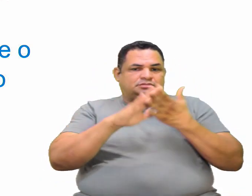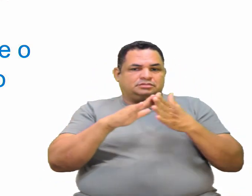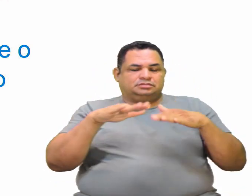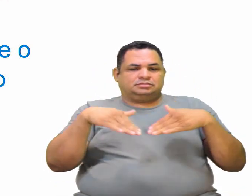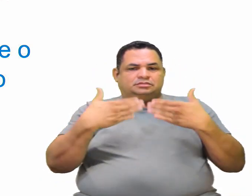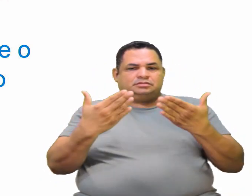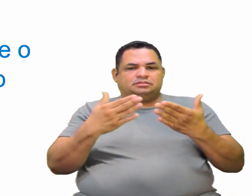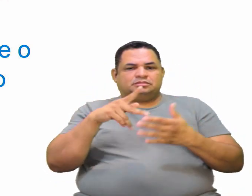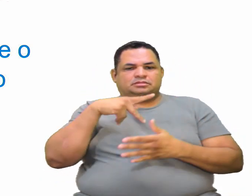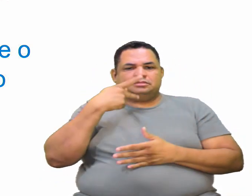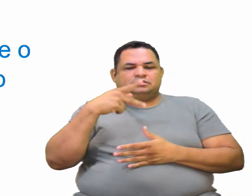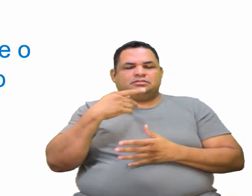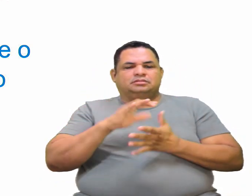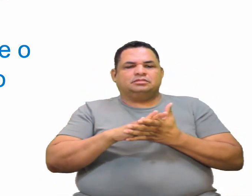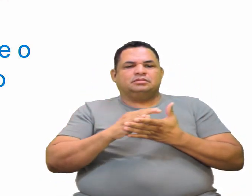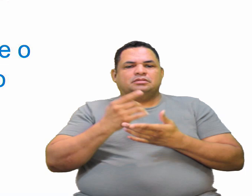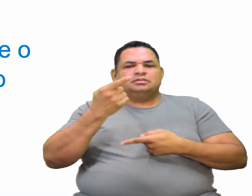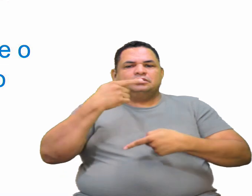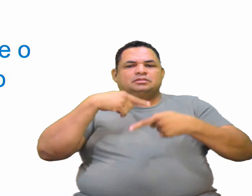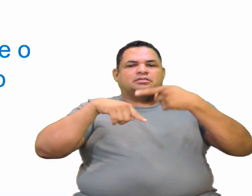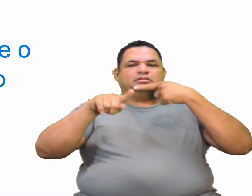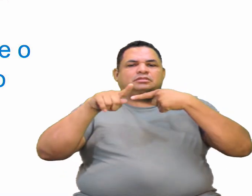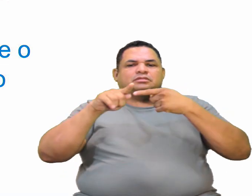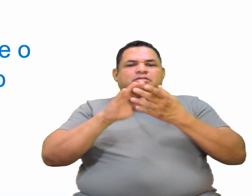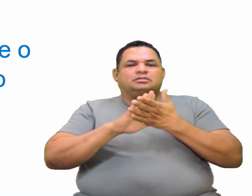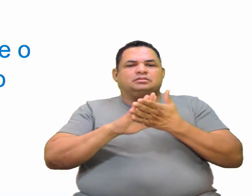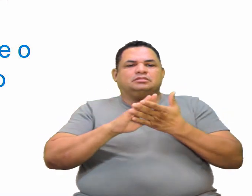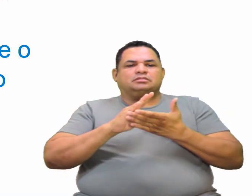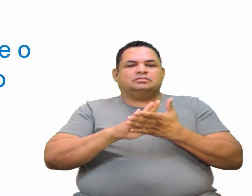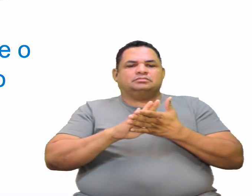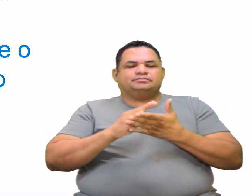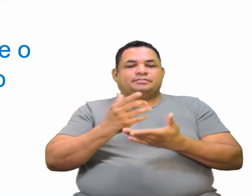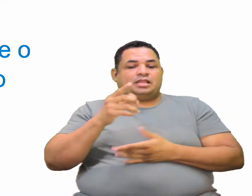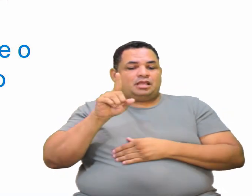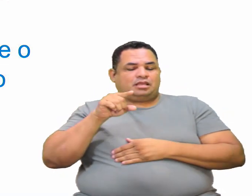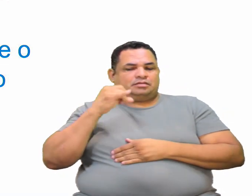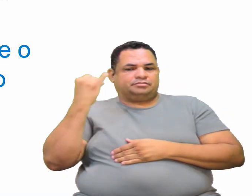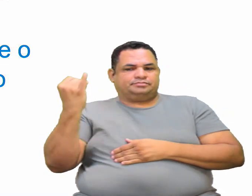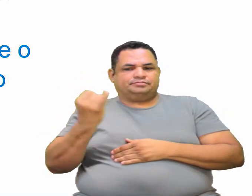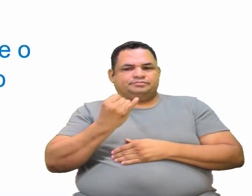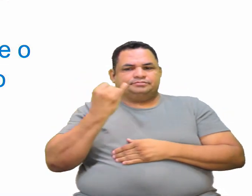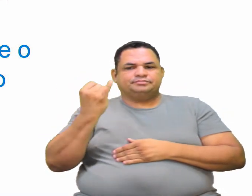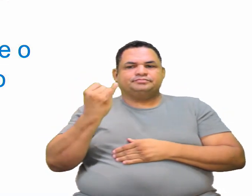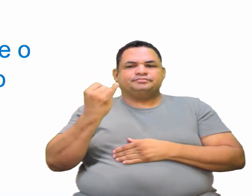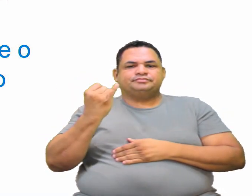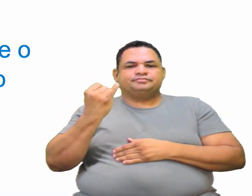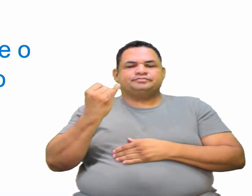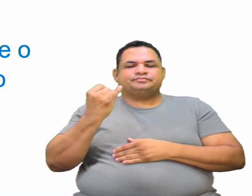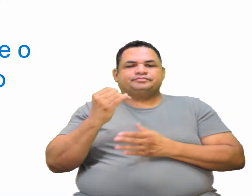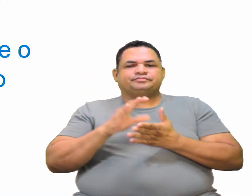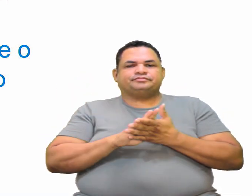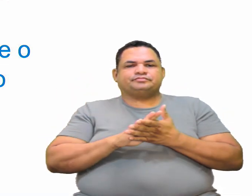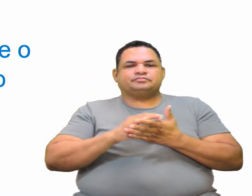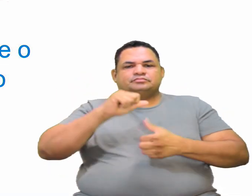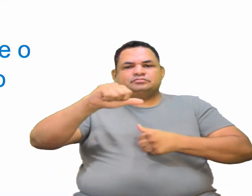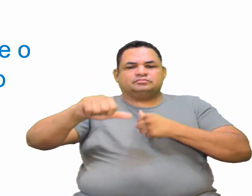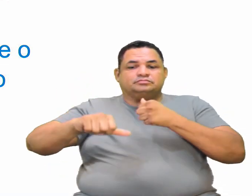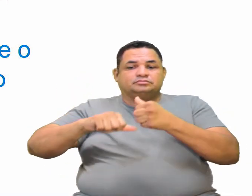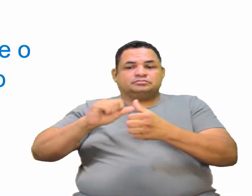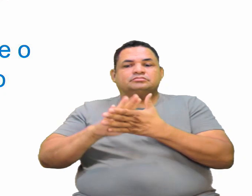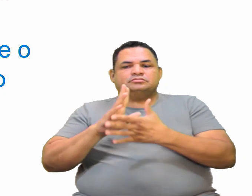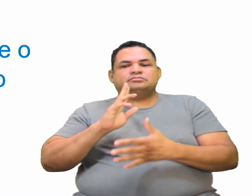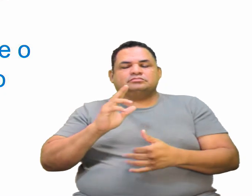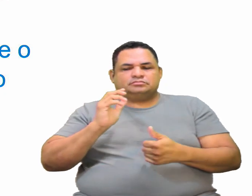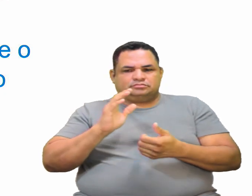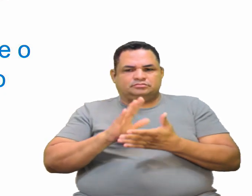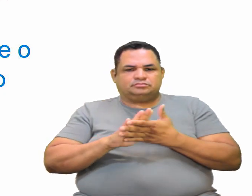gente fala em evolução, a mutação ela é importante, assim como as avaliações. A mutação vai